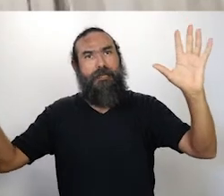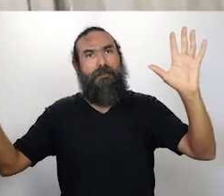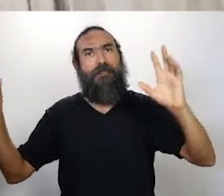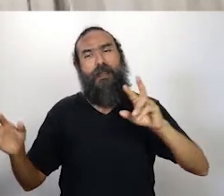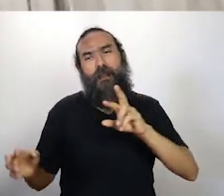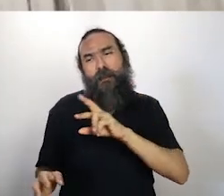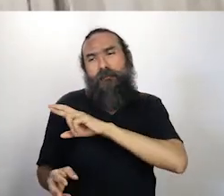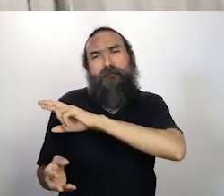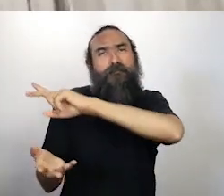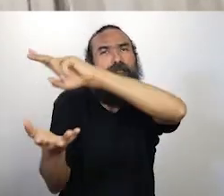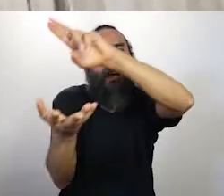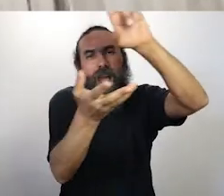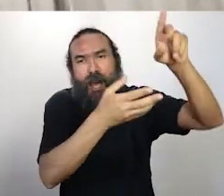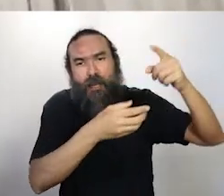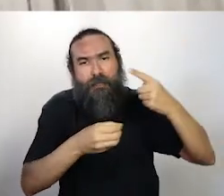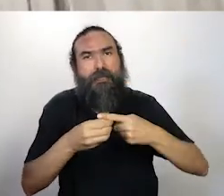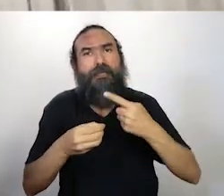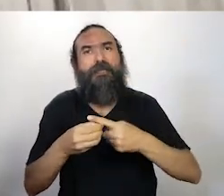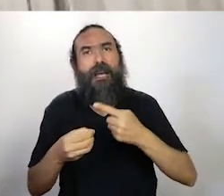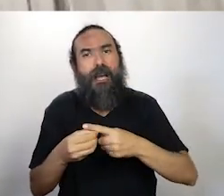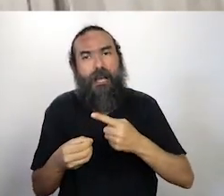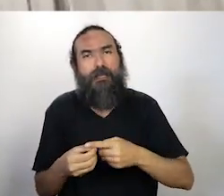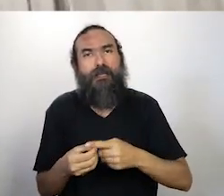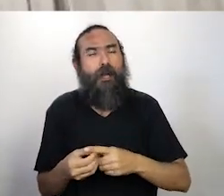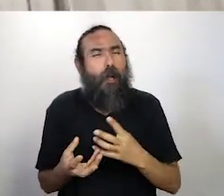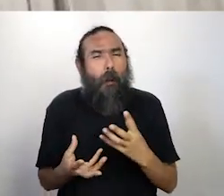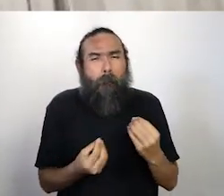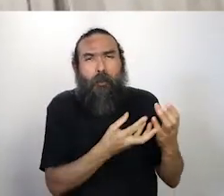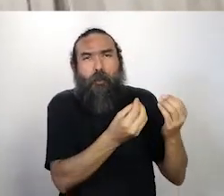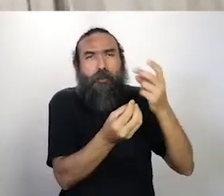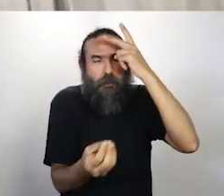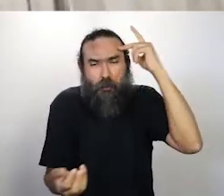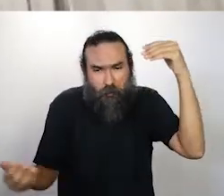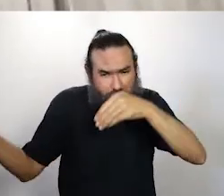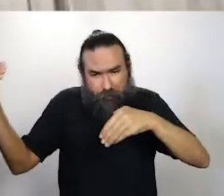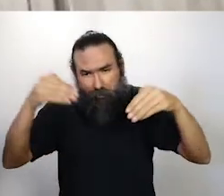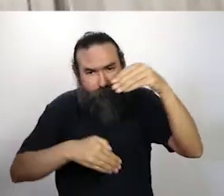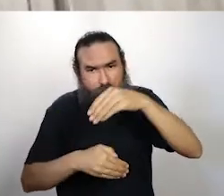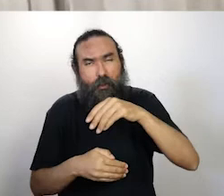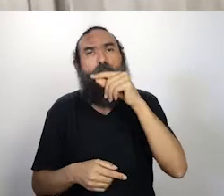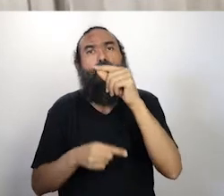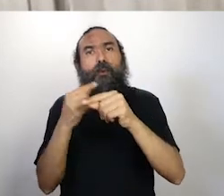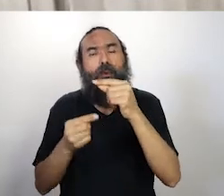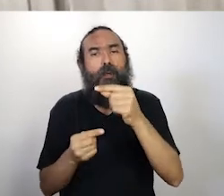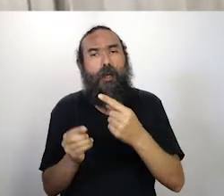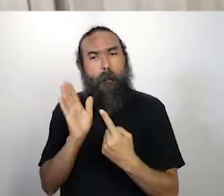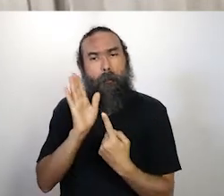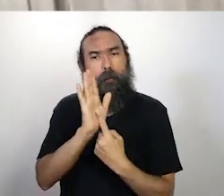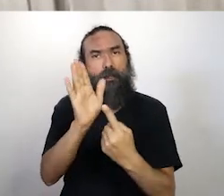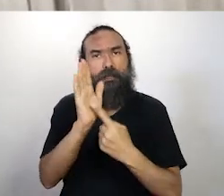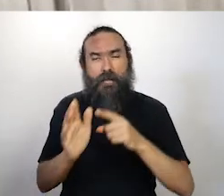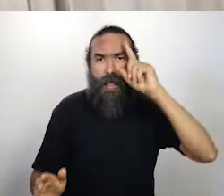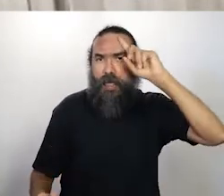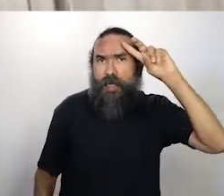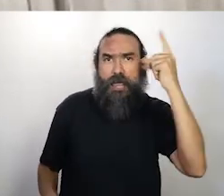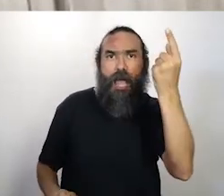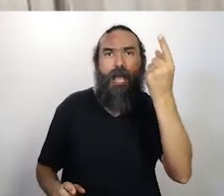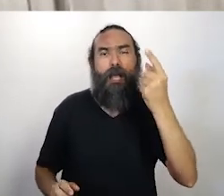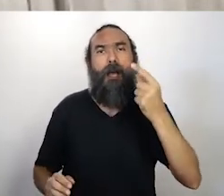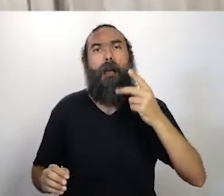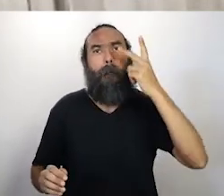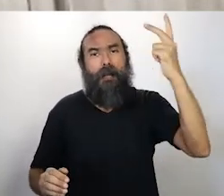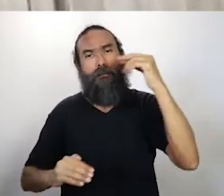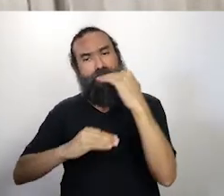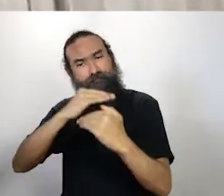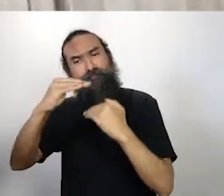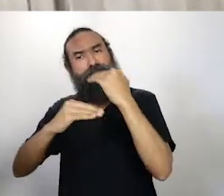conferências intermunicipais, a Conferência Nacional com milhares de delegados e delegadas, que trouxe muitas propostas e